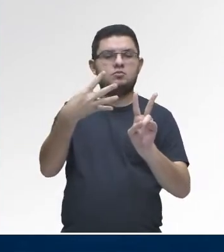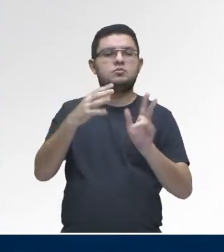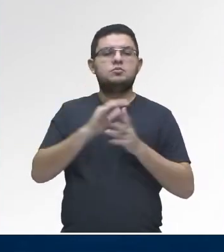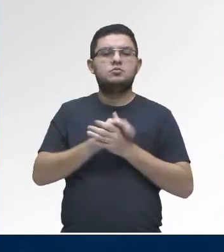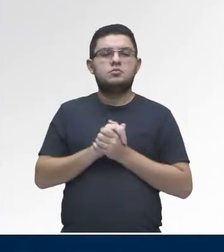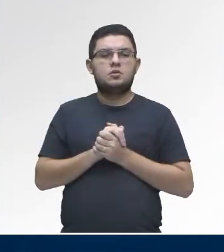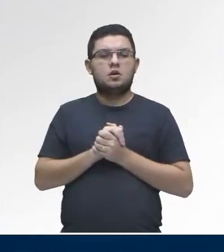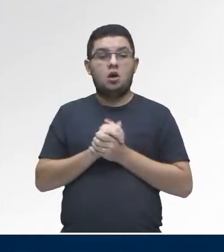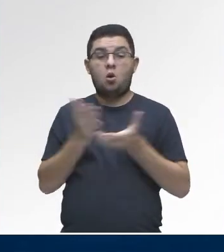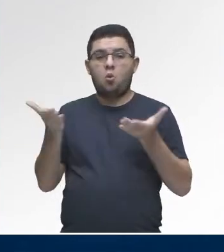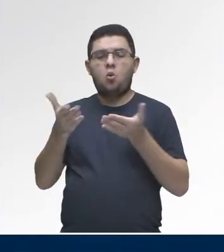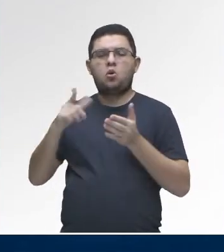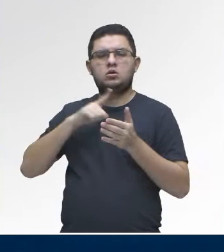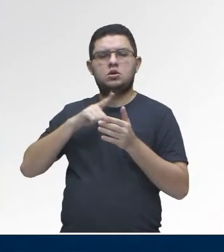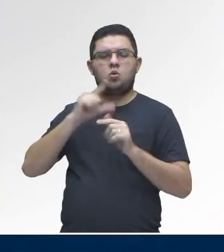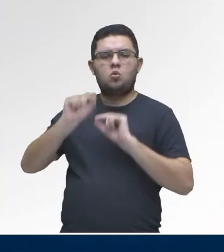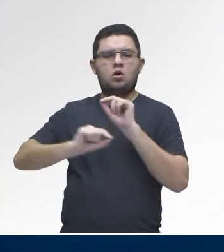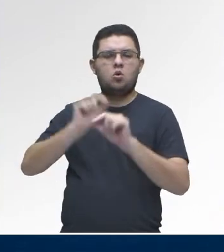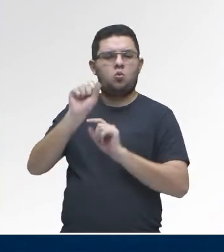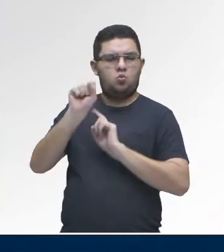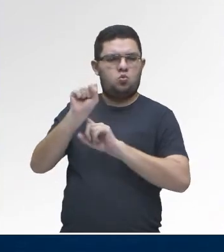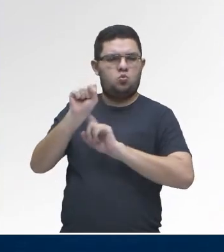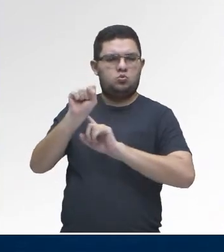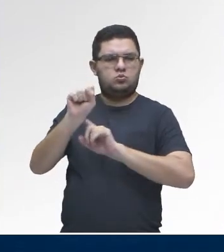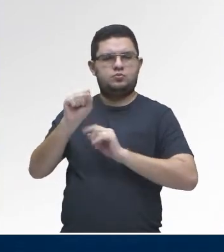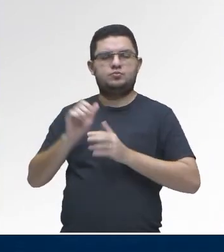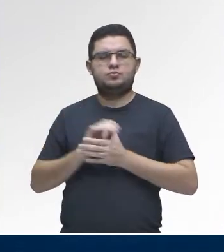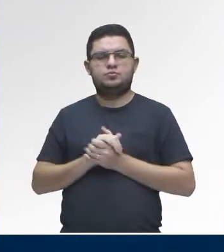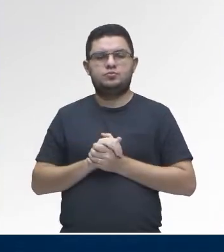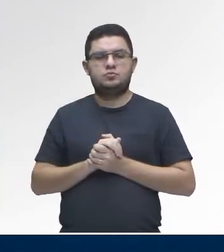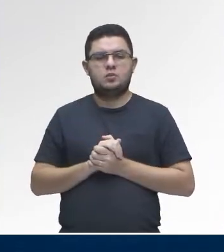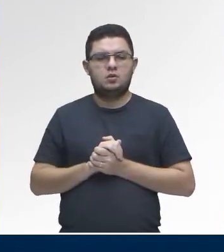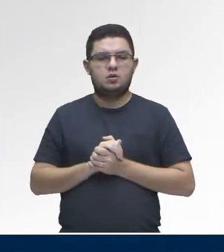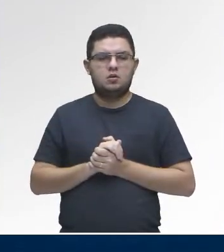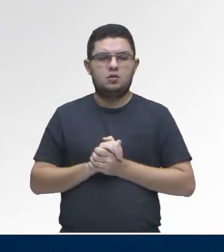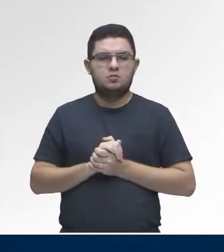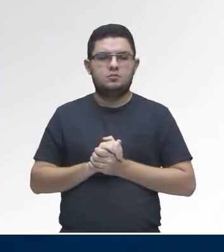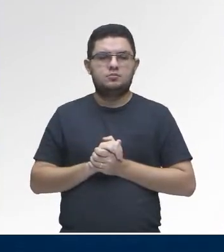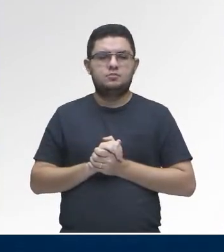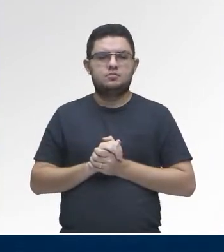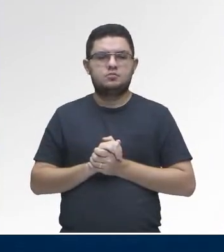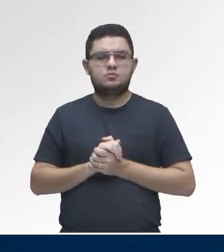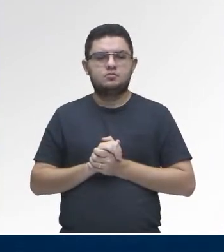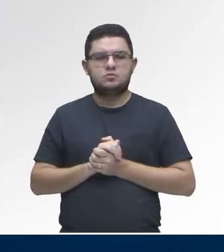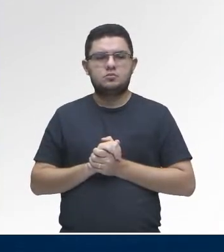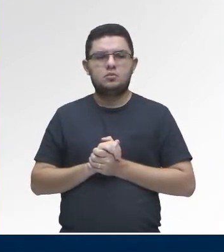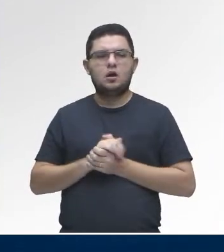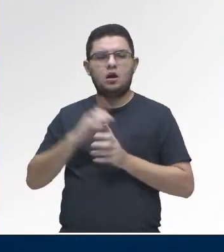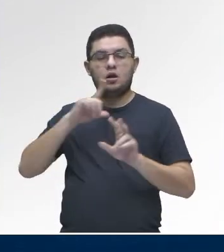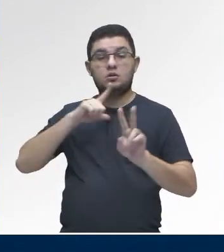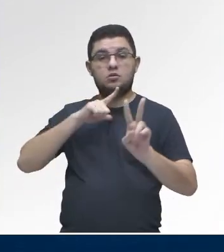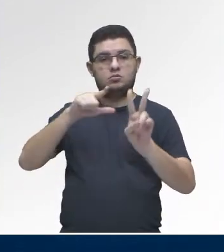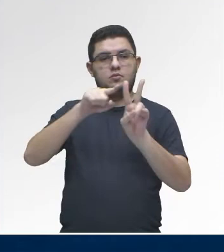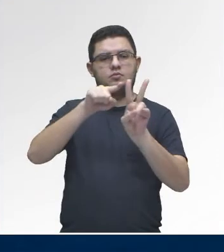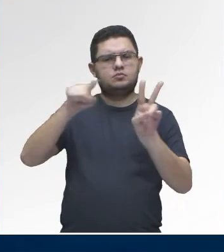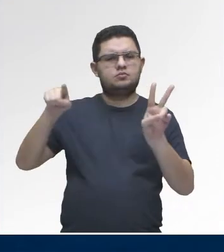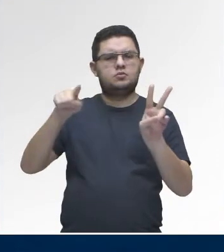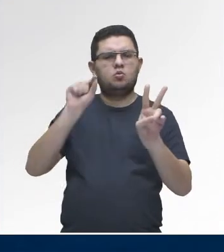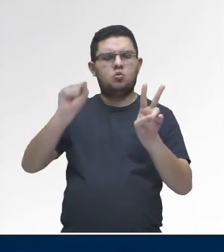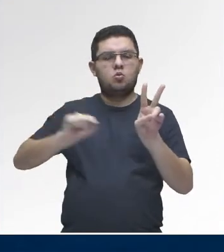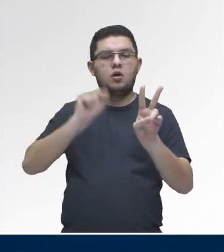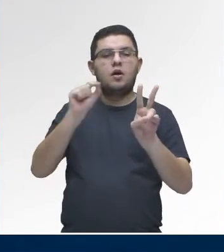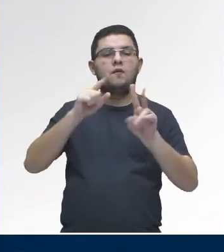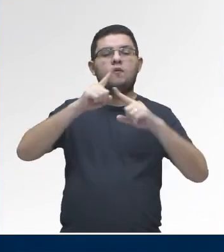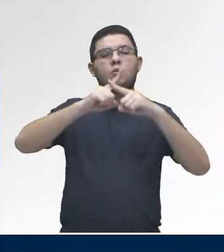só fez multiplicar por 2 aqui. E aí, ao invés de o índice 5, a gente tem o índice 10, porque 5 vezes 2 é